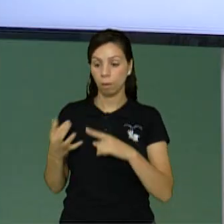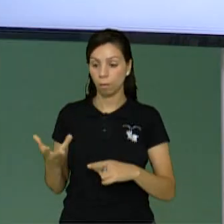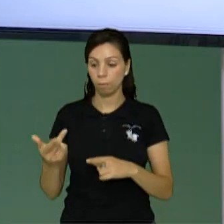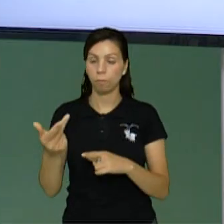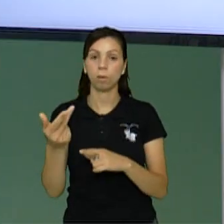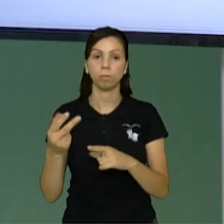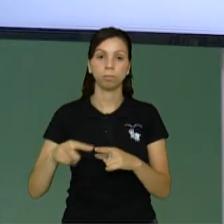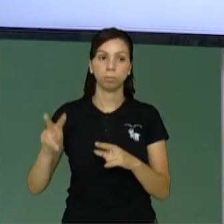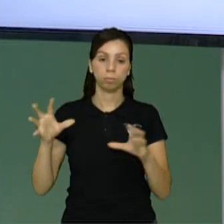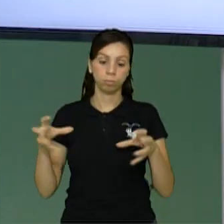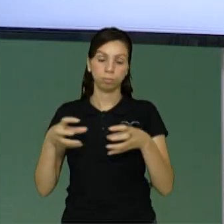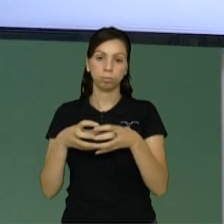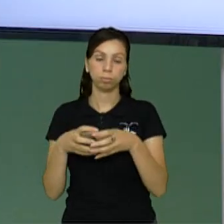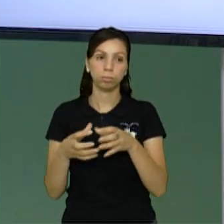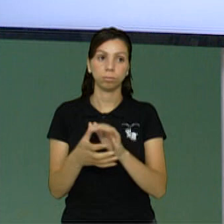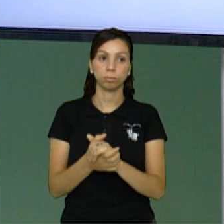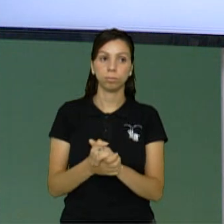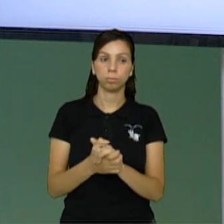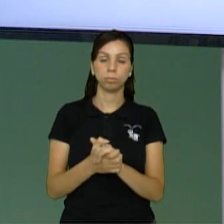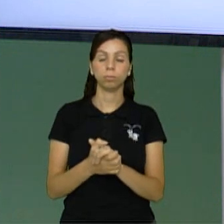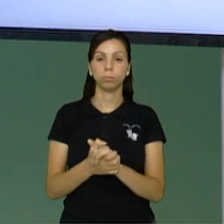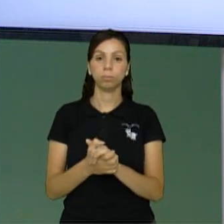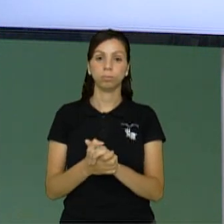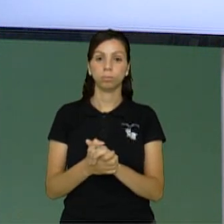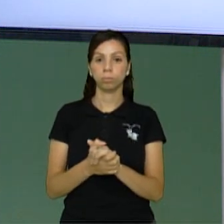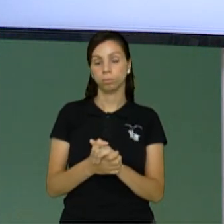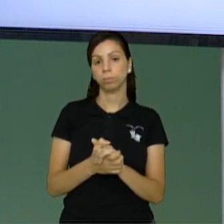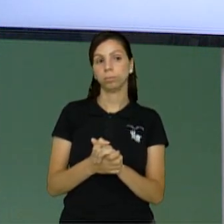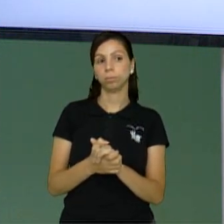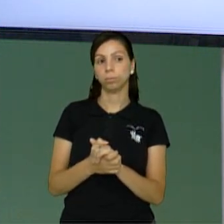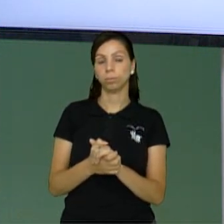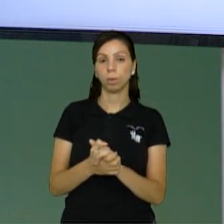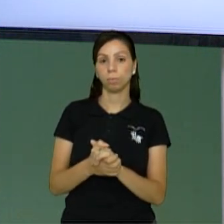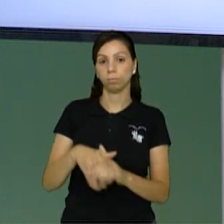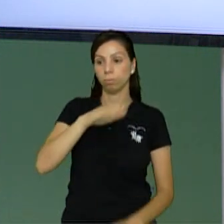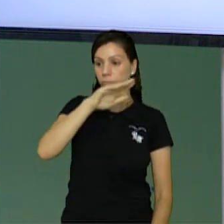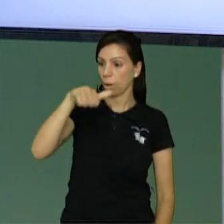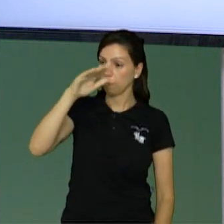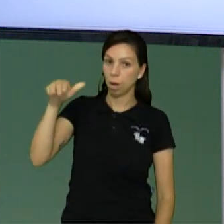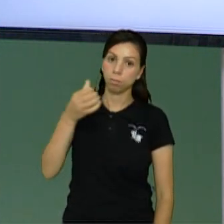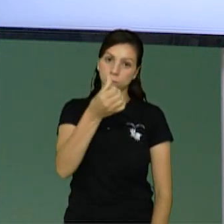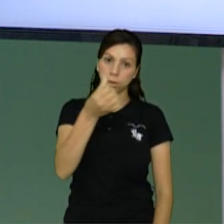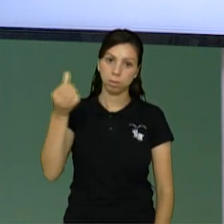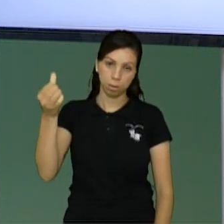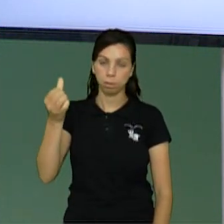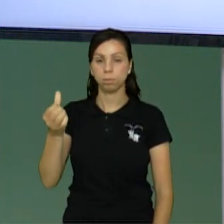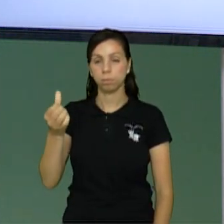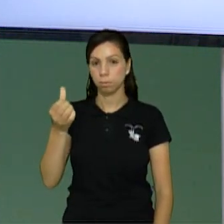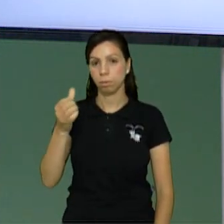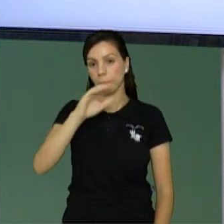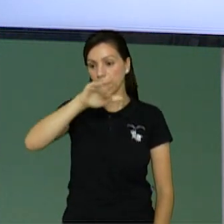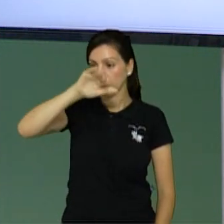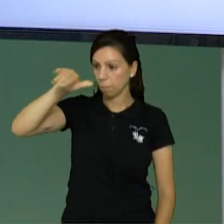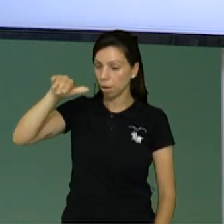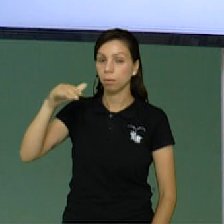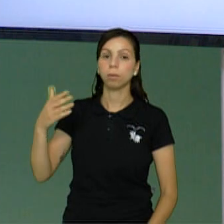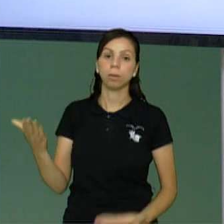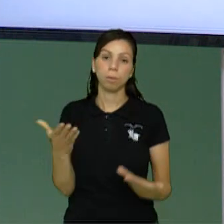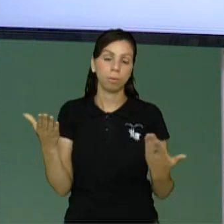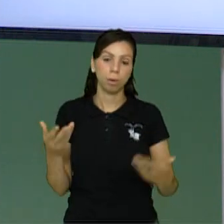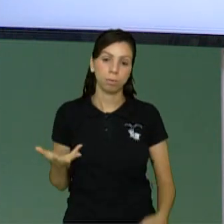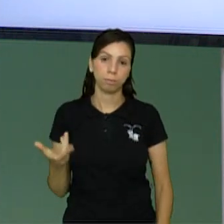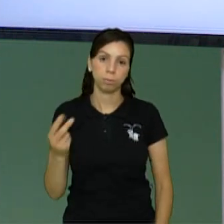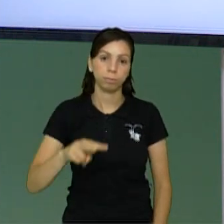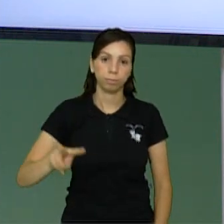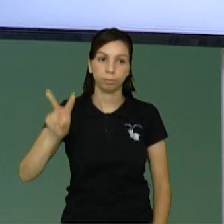o exercício. Esse 6 ele passa dividindo, 6 dividido por 6 dá para cortar. E aí eu tenho que a velocidade do